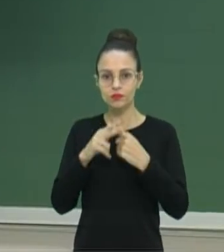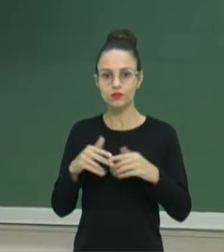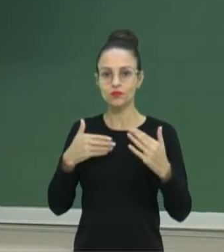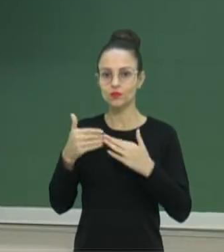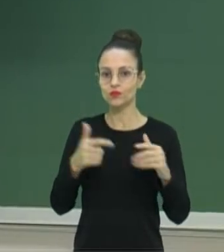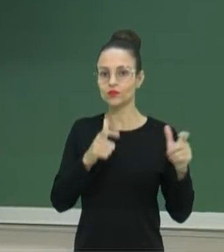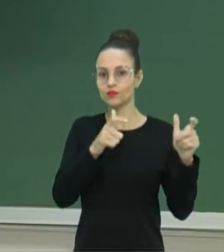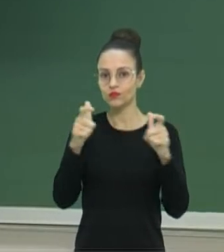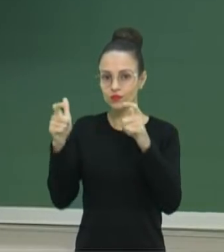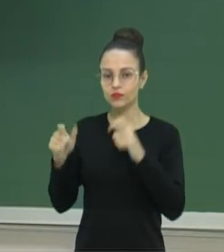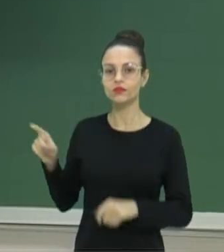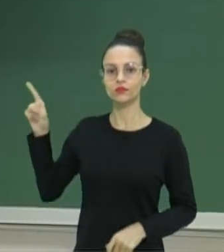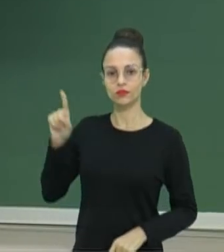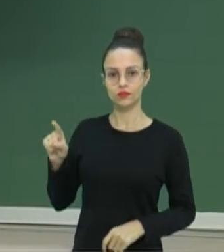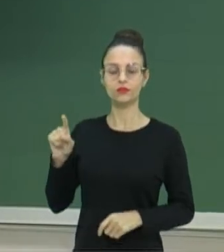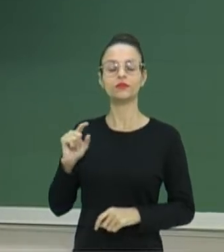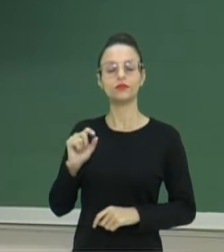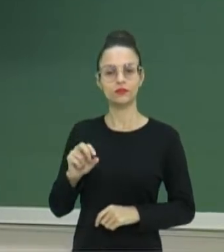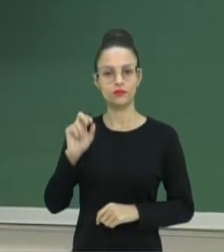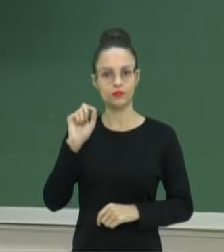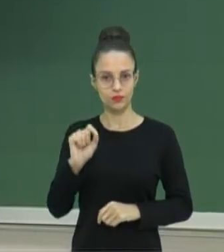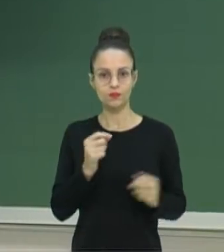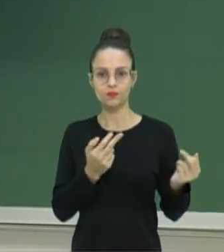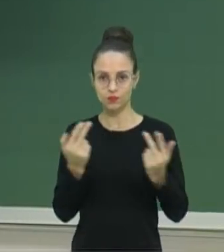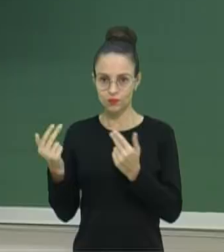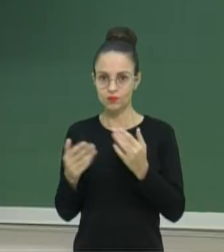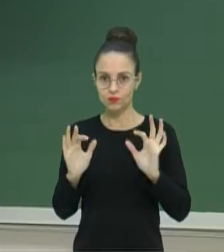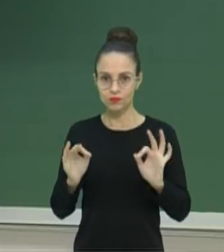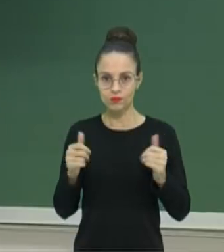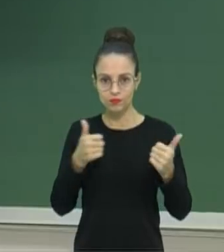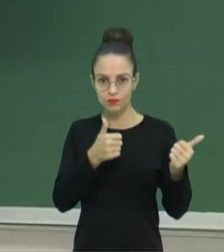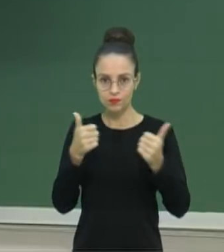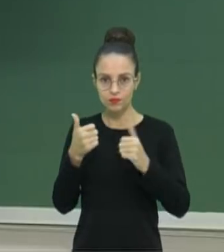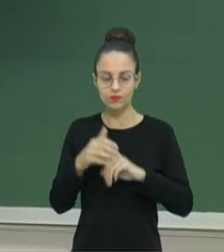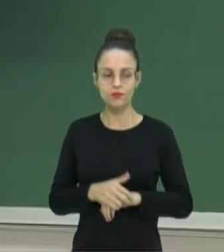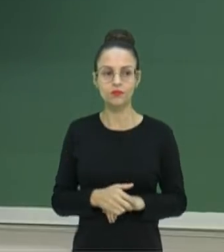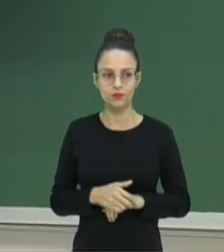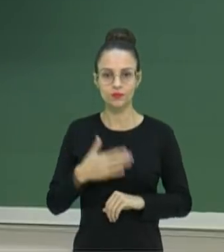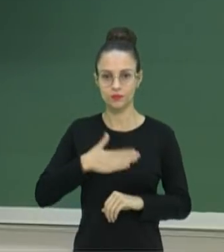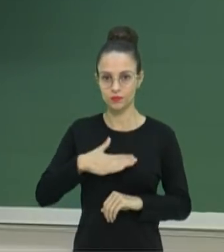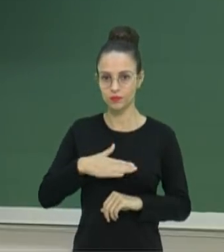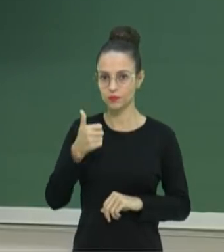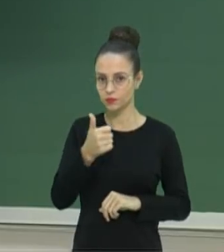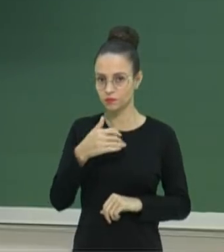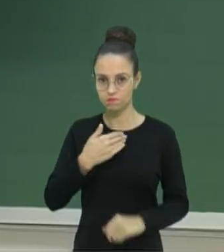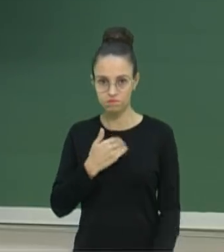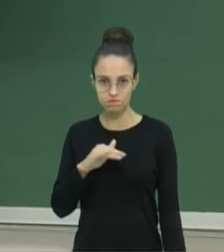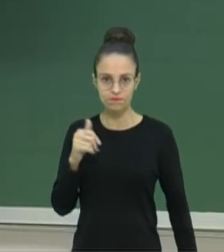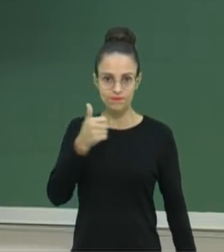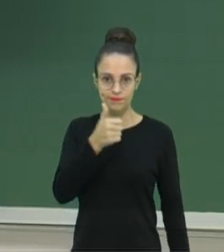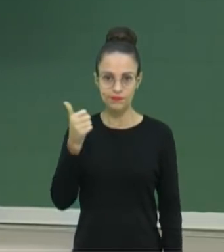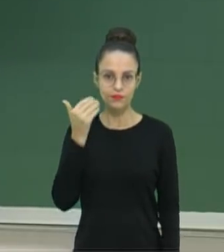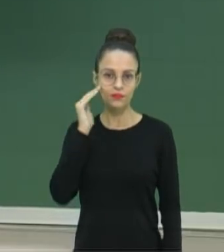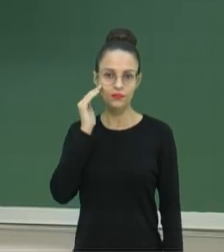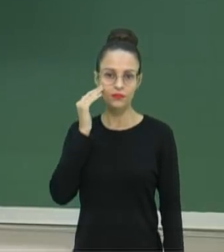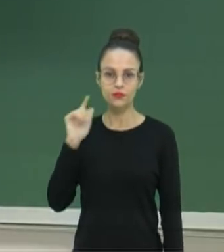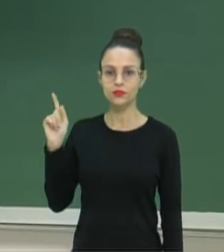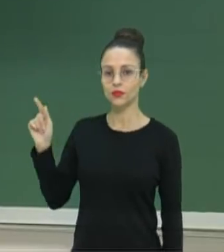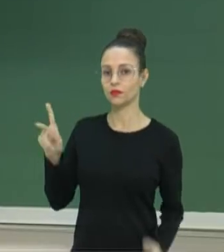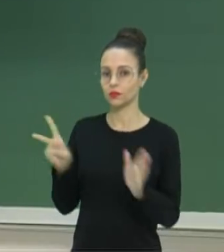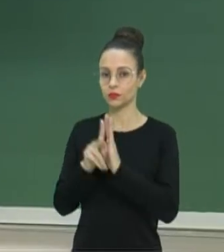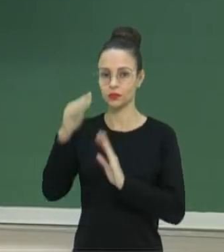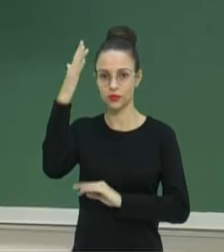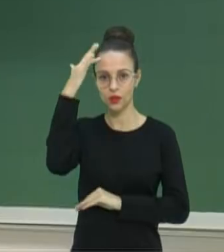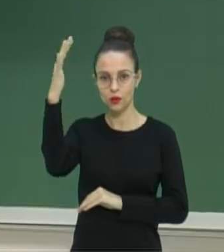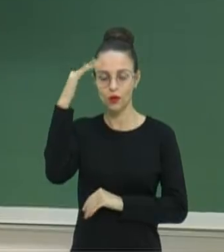parte desse processo, ele será igual. Beleza, meus queridos? Tranquilo? De boa? Entenderam a questão? Uma questão teórica,